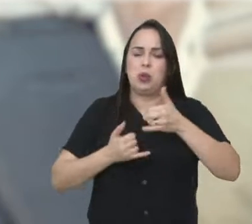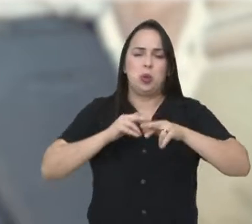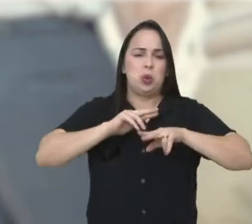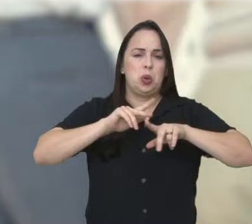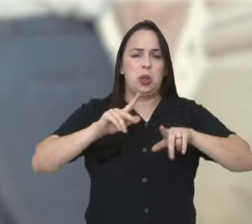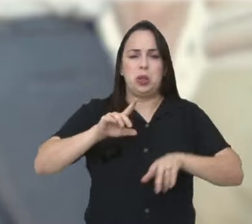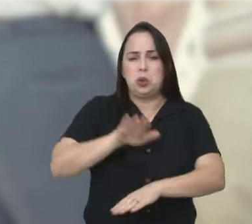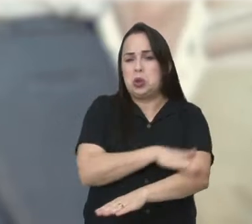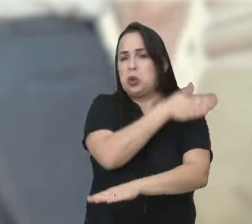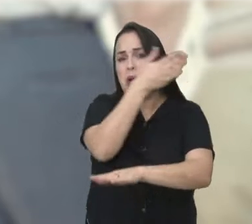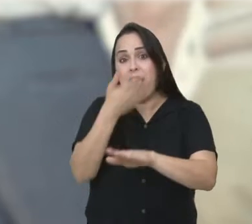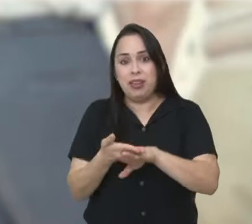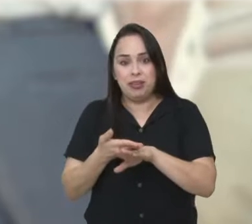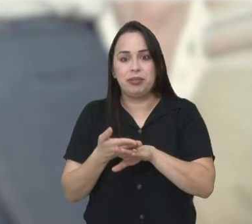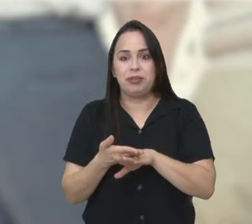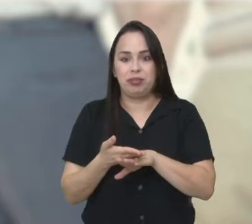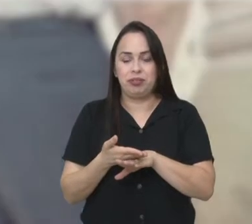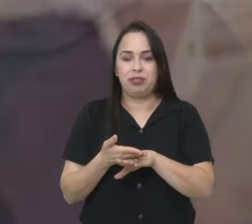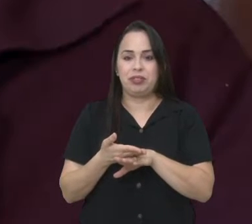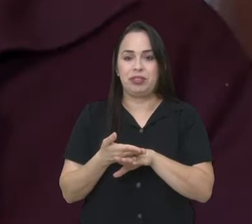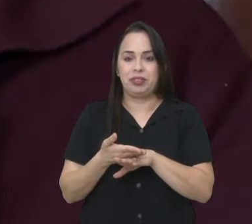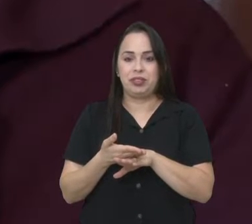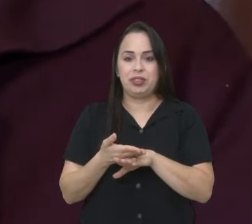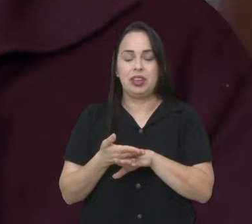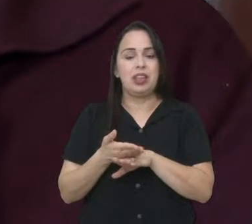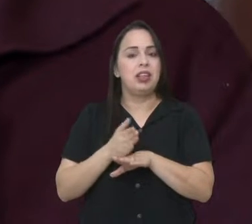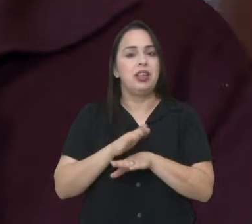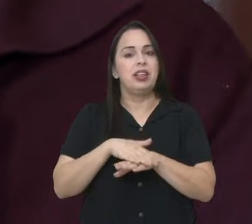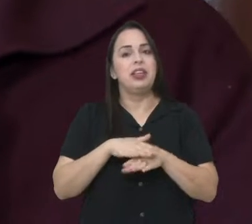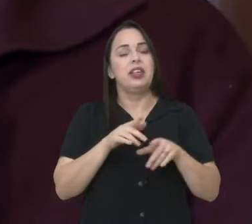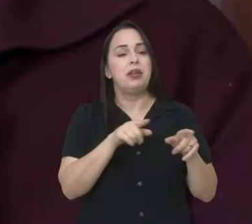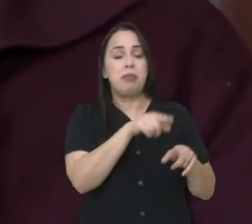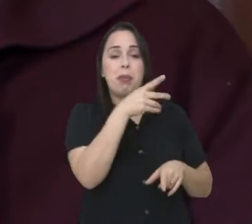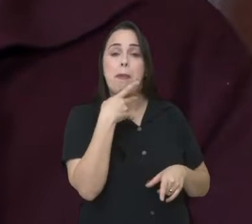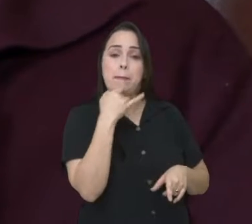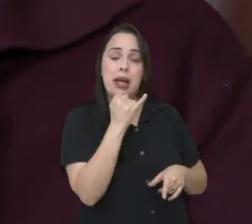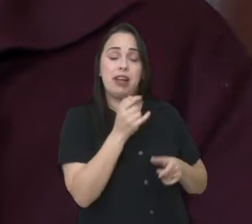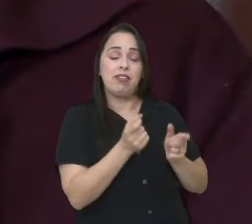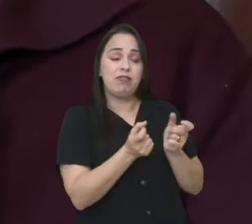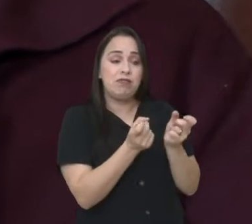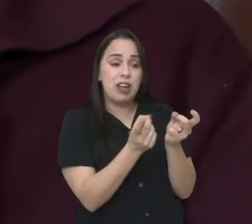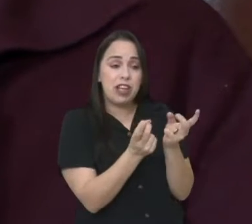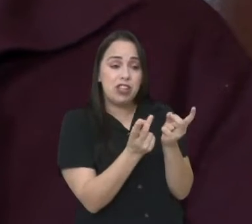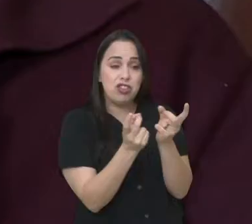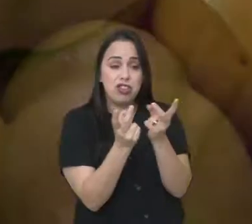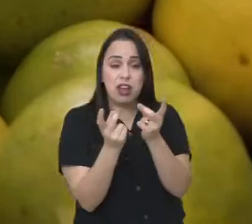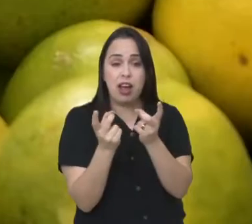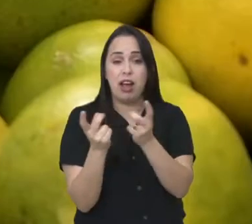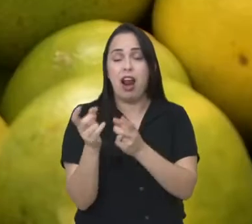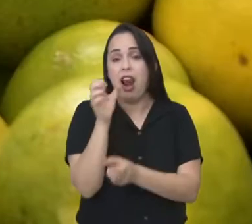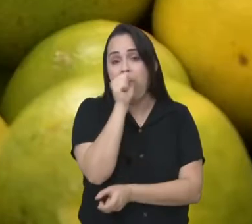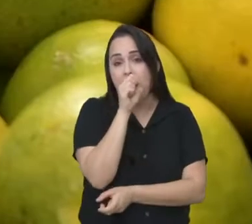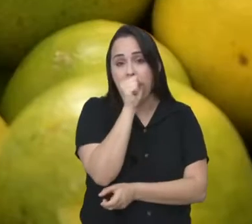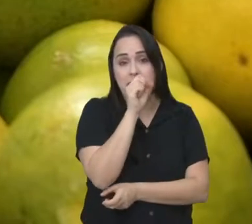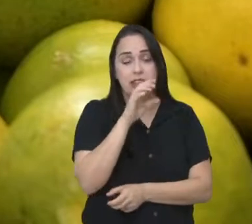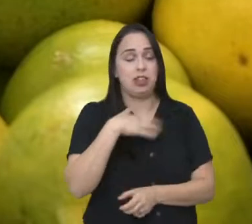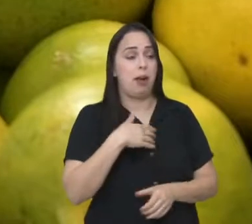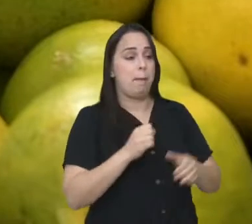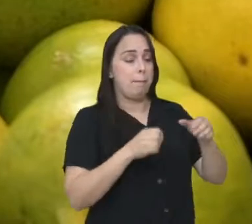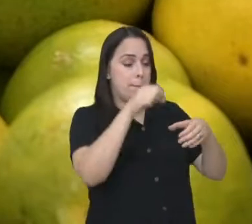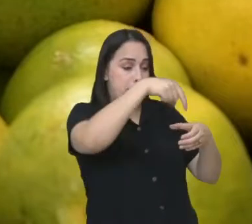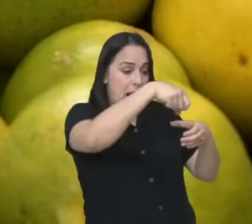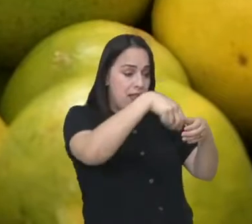brincavam, tudo na chácara. E eles viviam de fruta. Eu plantava muita laranja, exportava